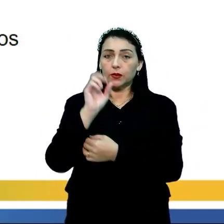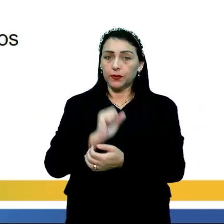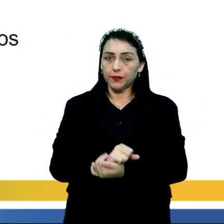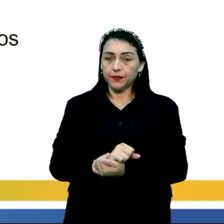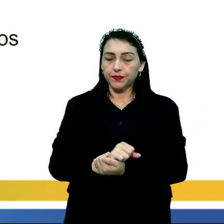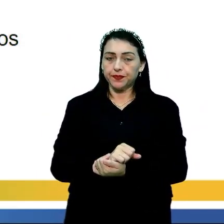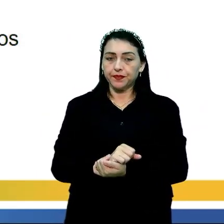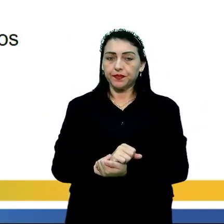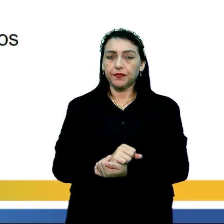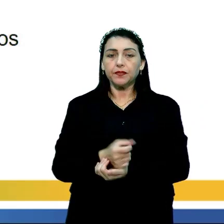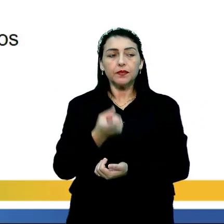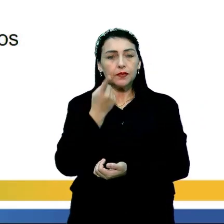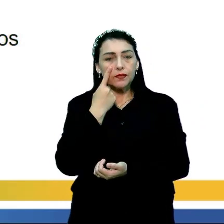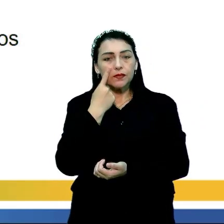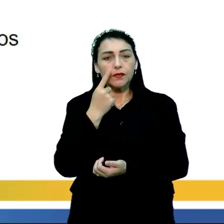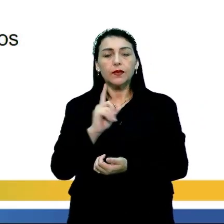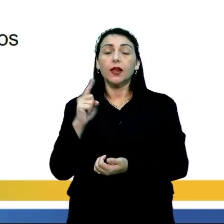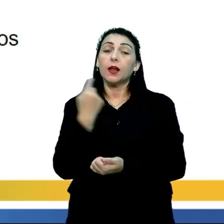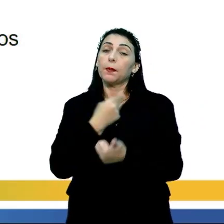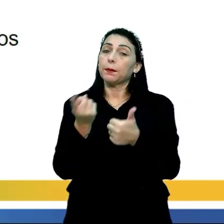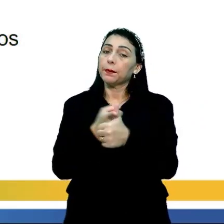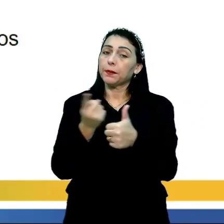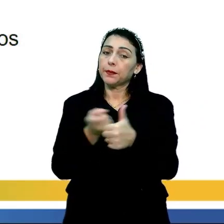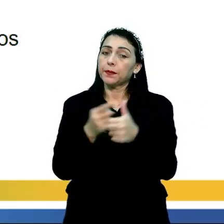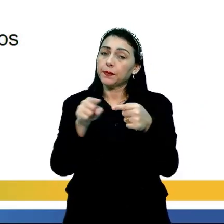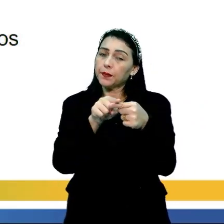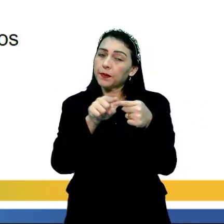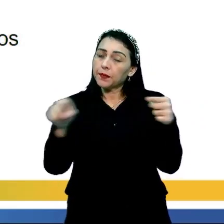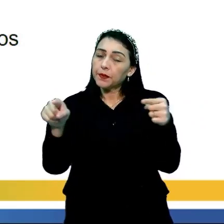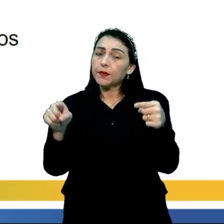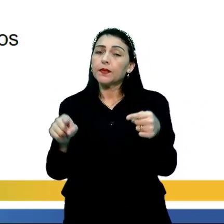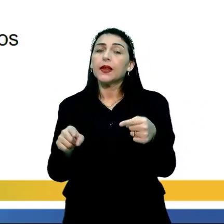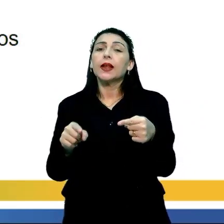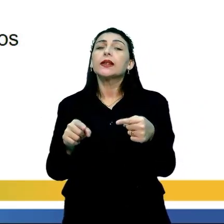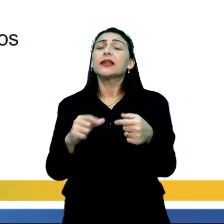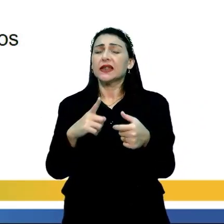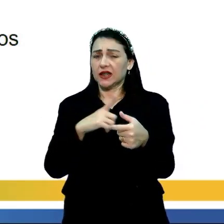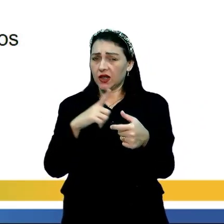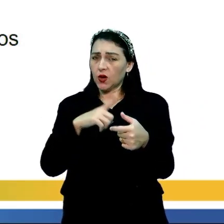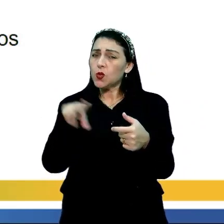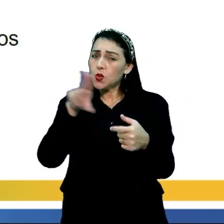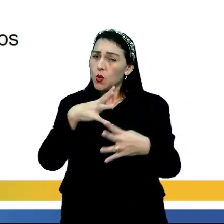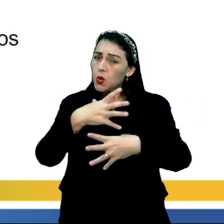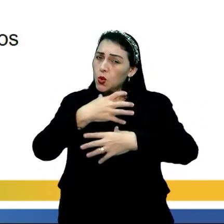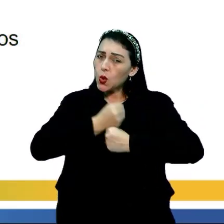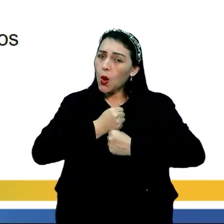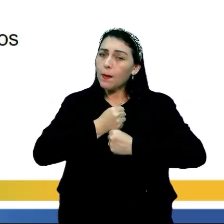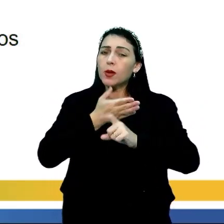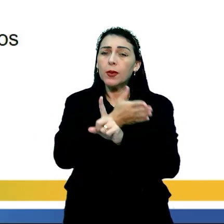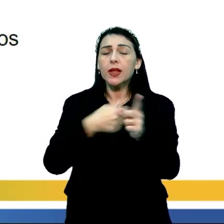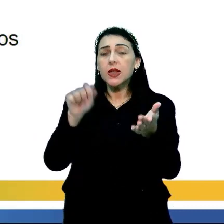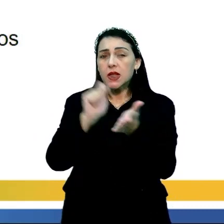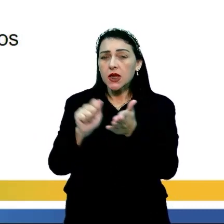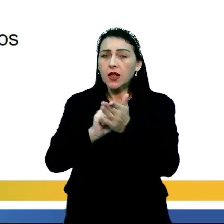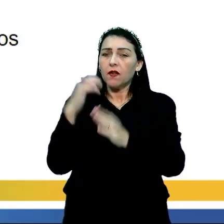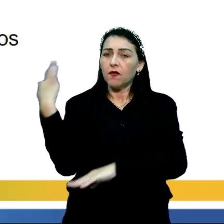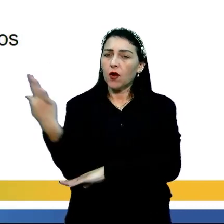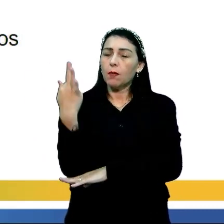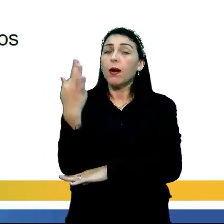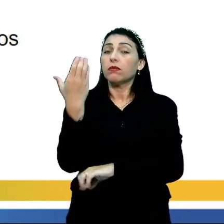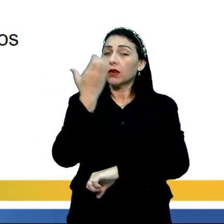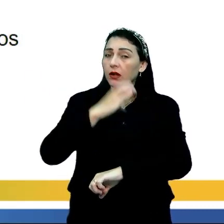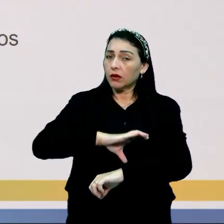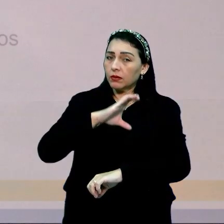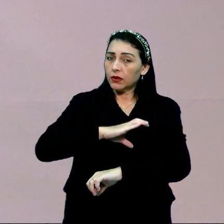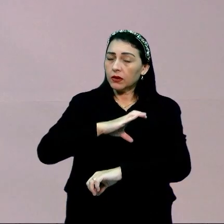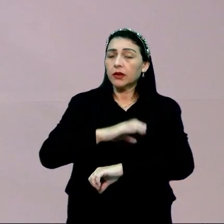4. Então vamos lá. Nossa primeira aulinha, fazendo uma revisão. Será que eu utilizei o domínio da modalidade escrita formal da